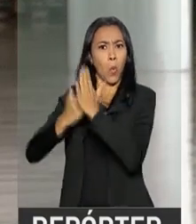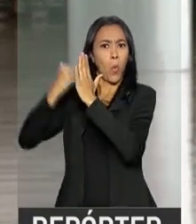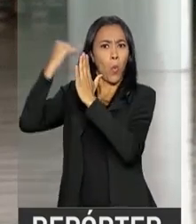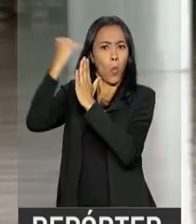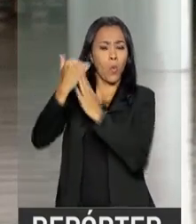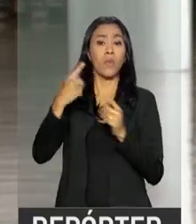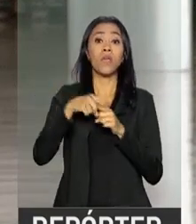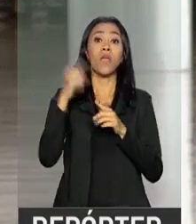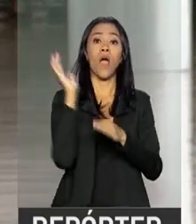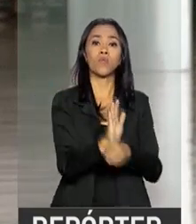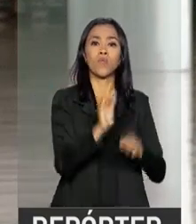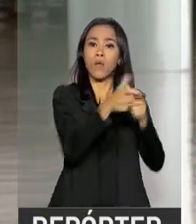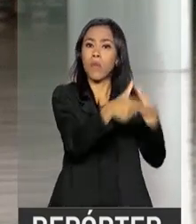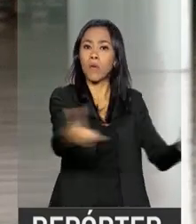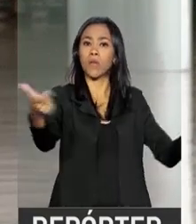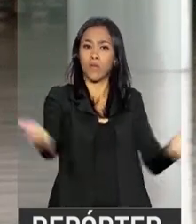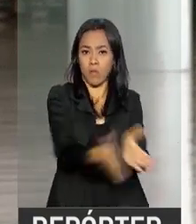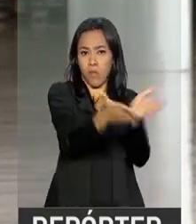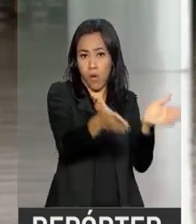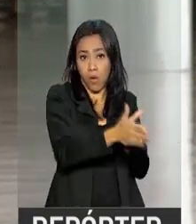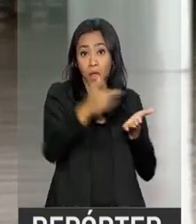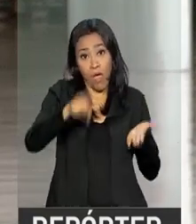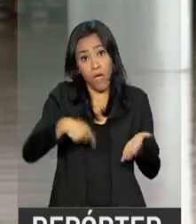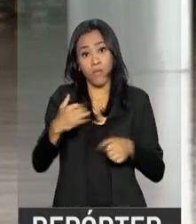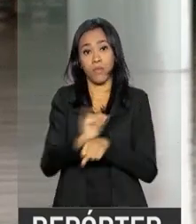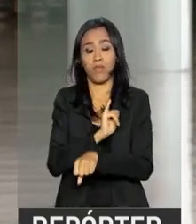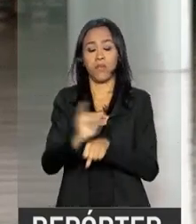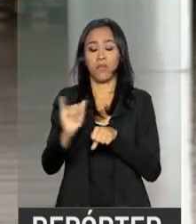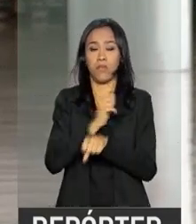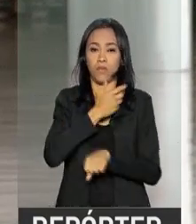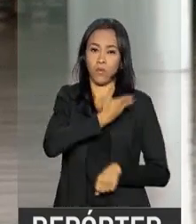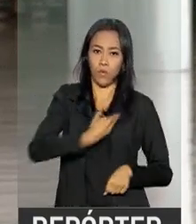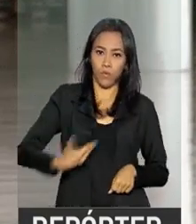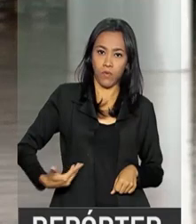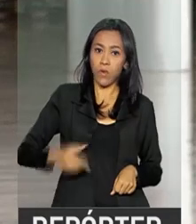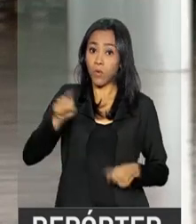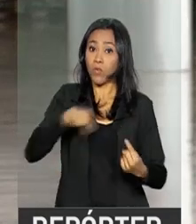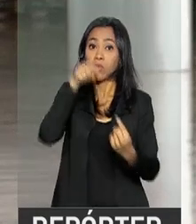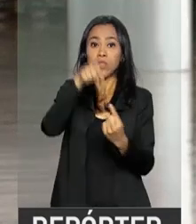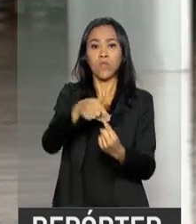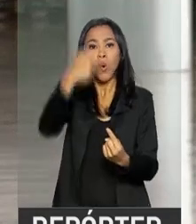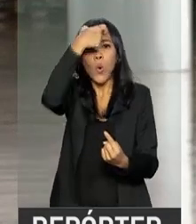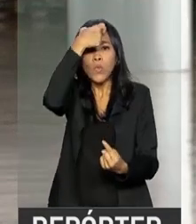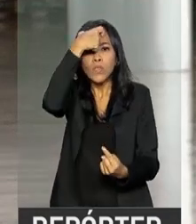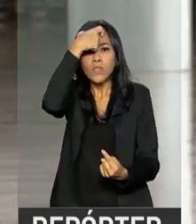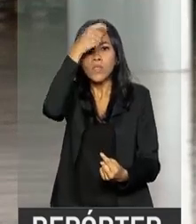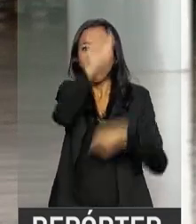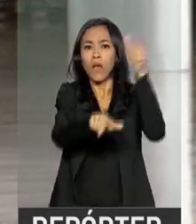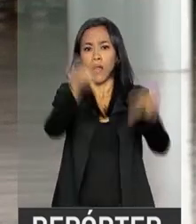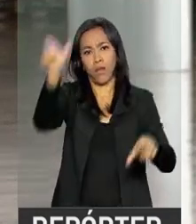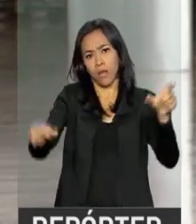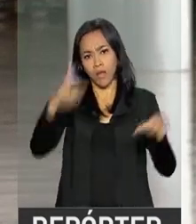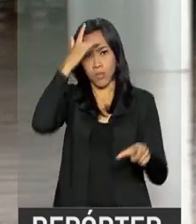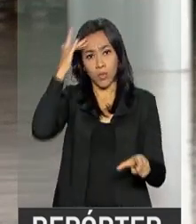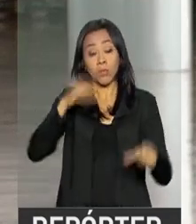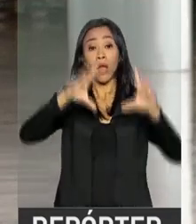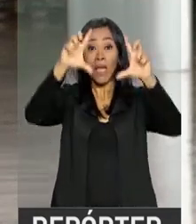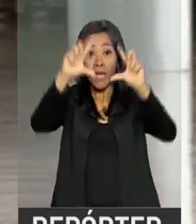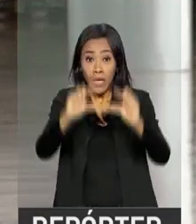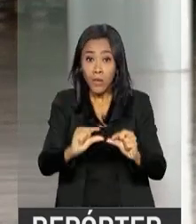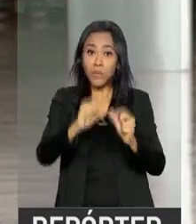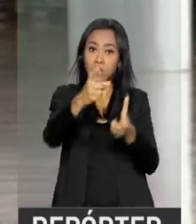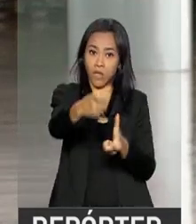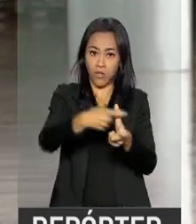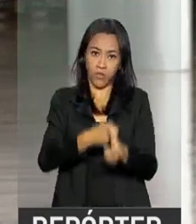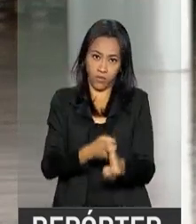conversas fazem parte de uma estratégia do governo para conscientizar a população sobre a importância de se reduzir a dívida do sistema